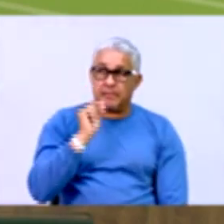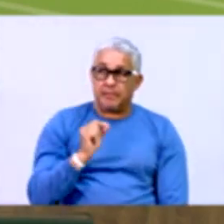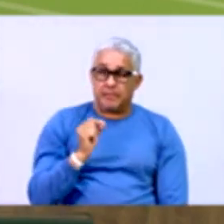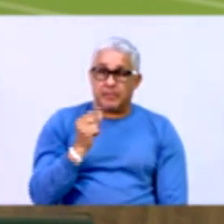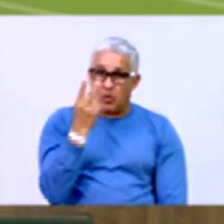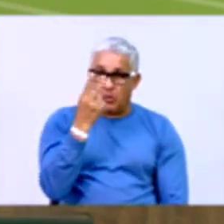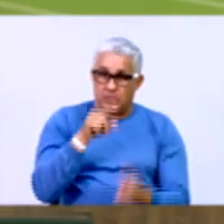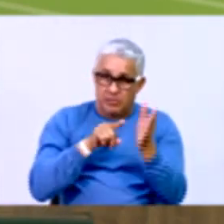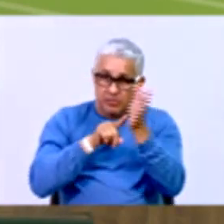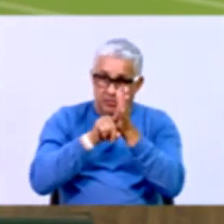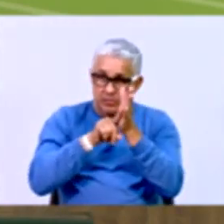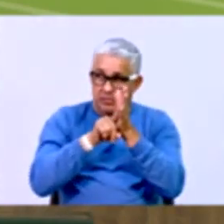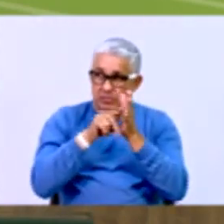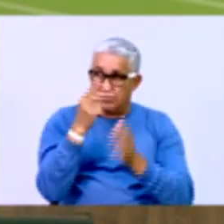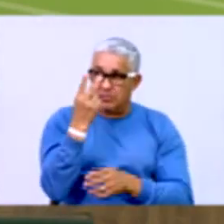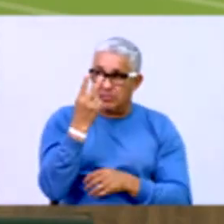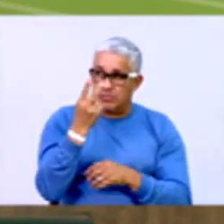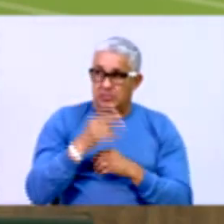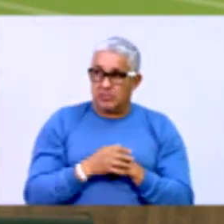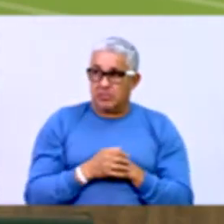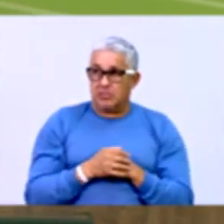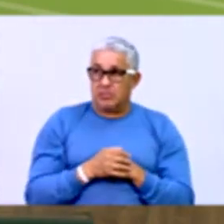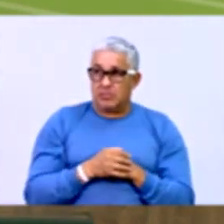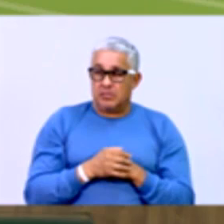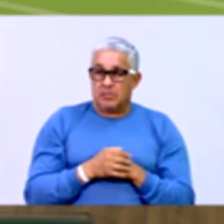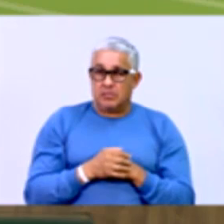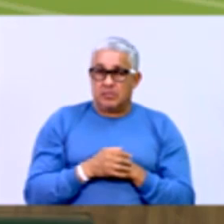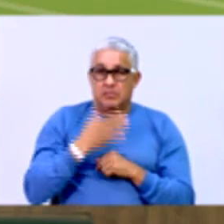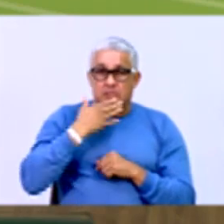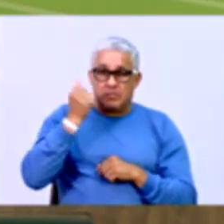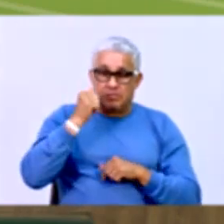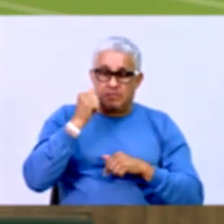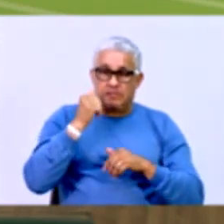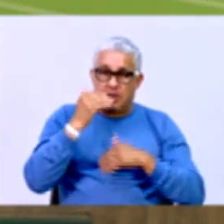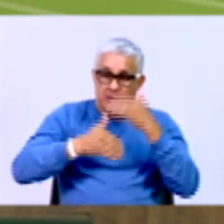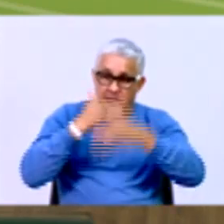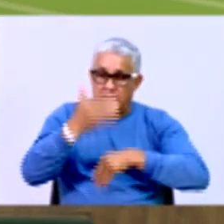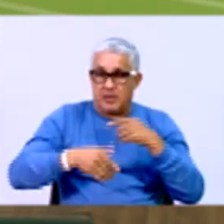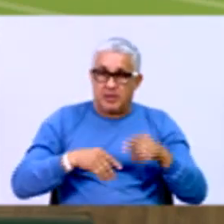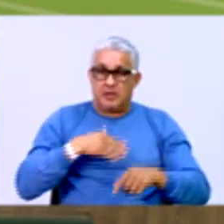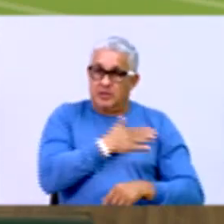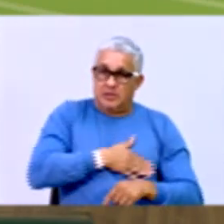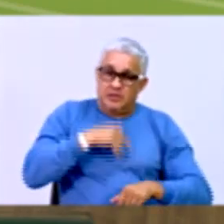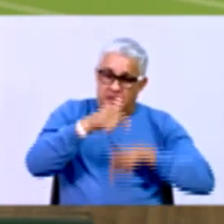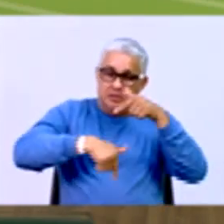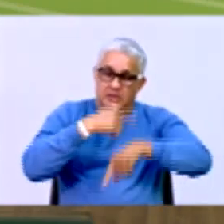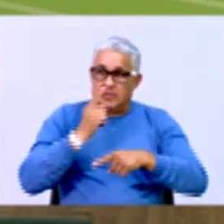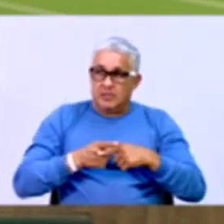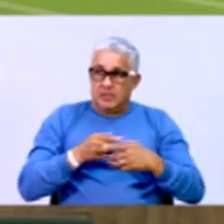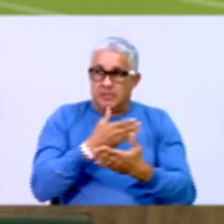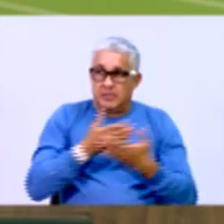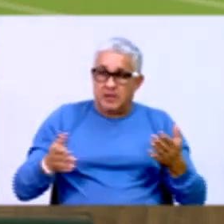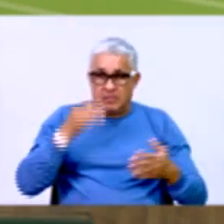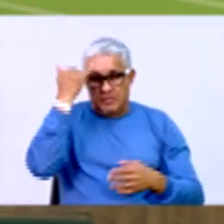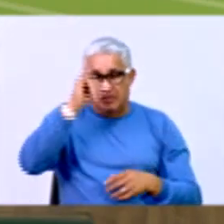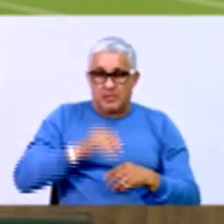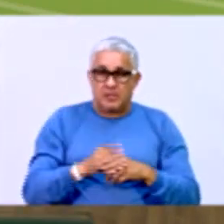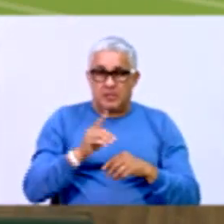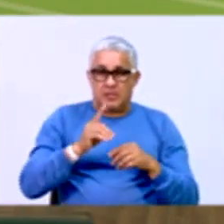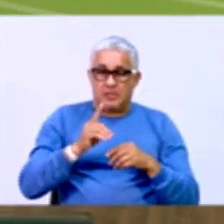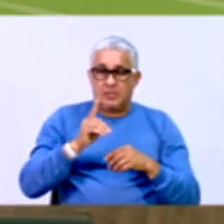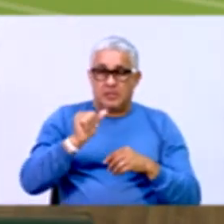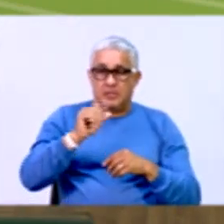né? É importante, pois traz um melhor desempenho e satisfação no trabalho, porque evita a perda de dados